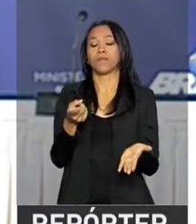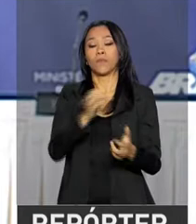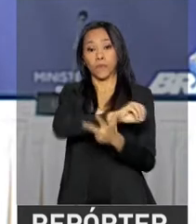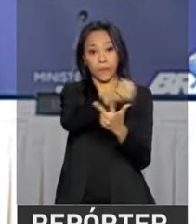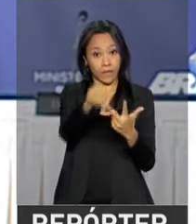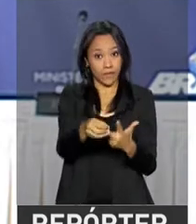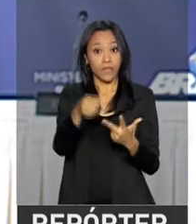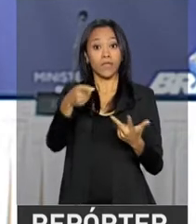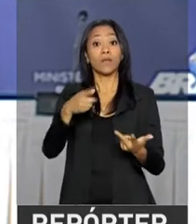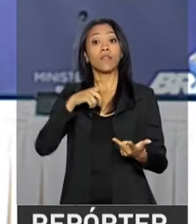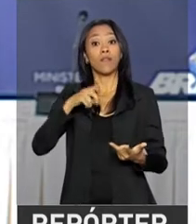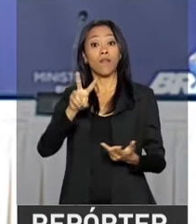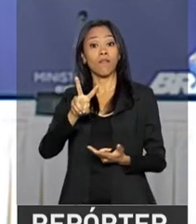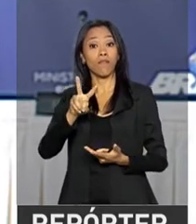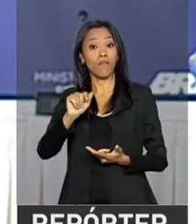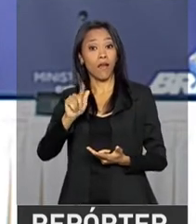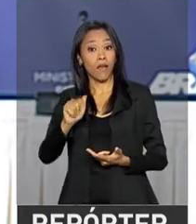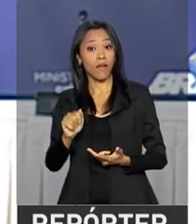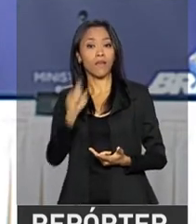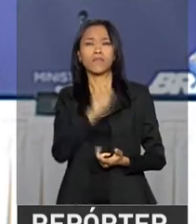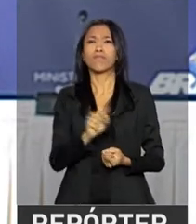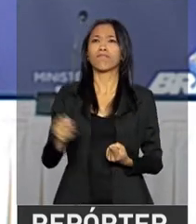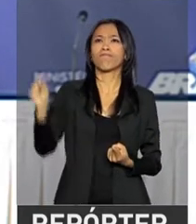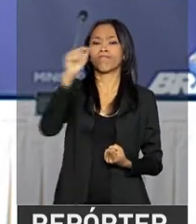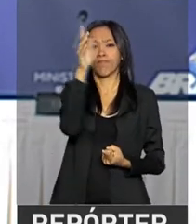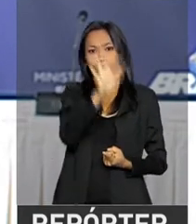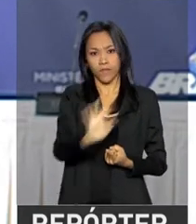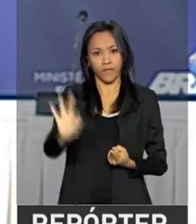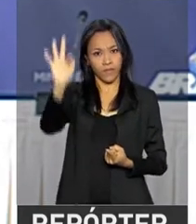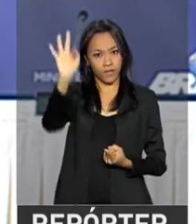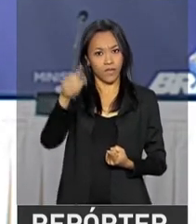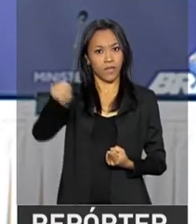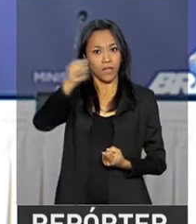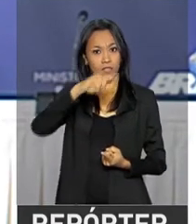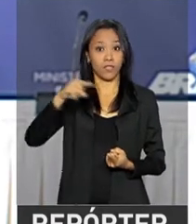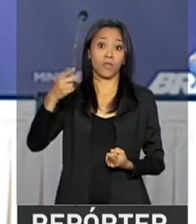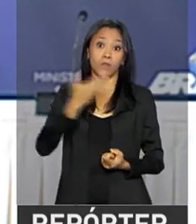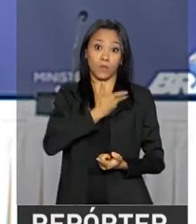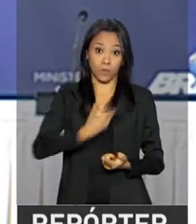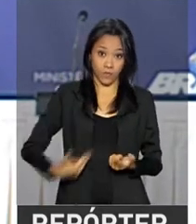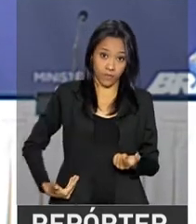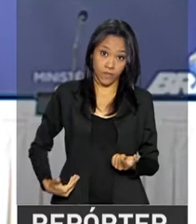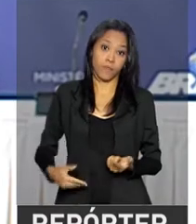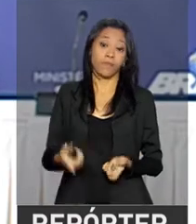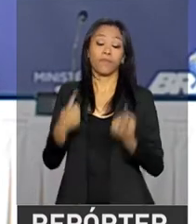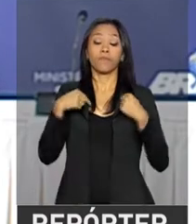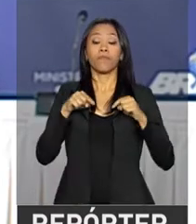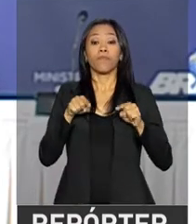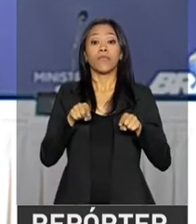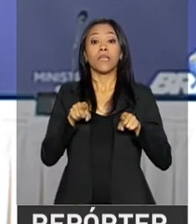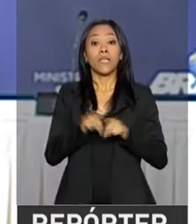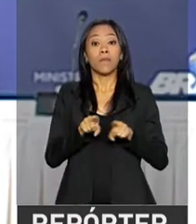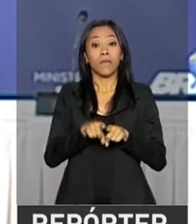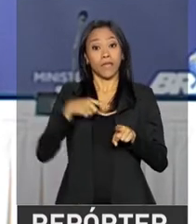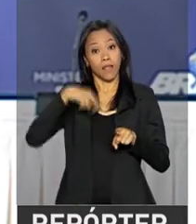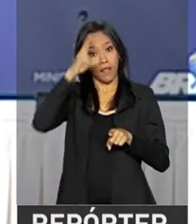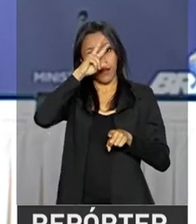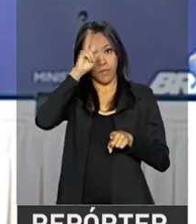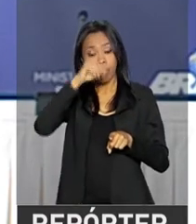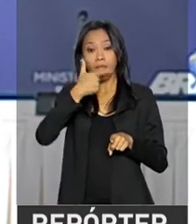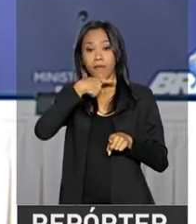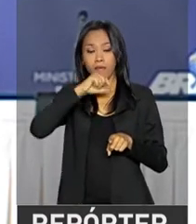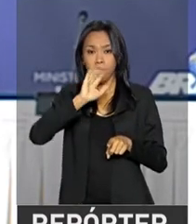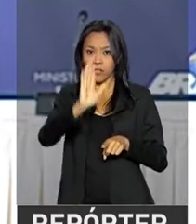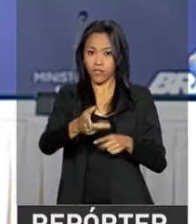sisu oferece vagas em instituições de ensino superior pública ou lembrando que o resultado para aqueles que